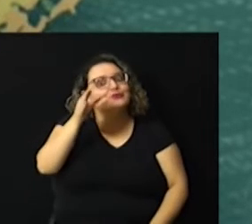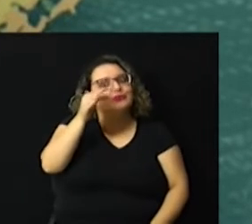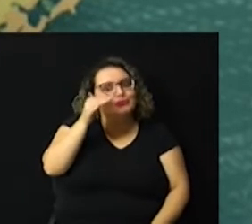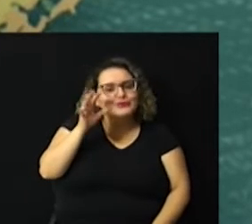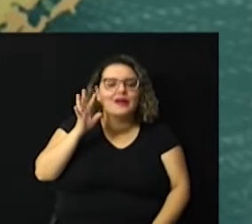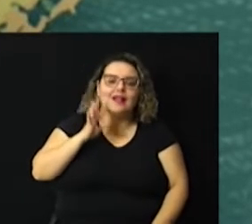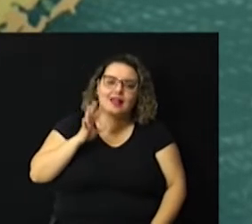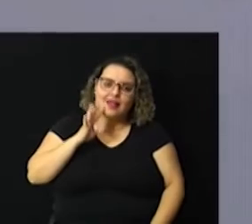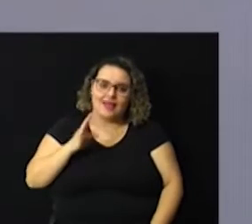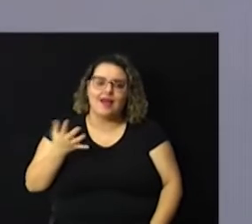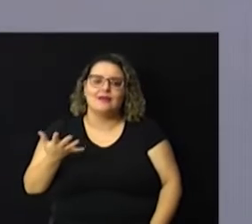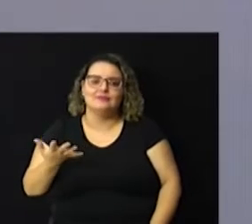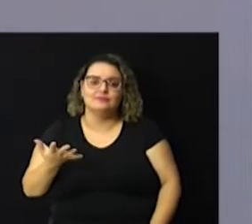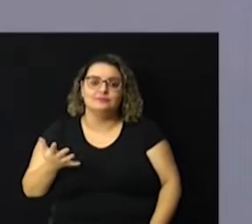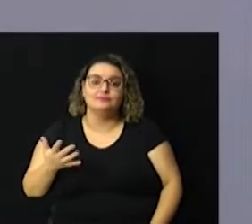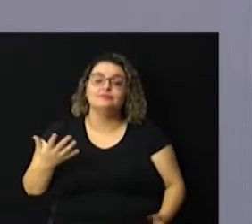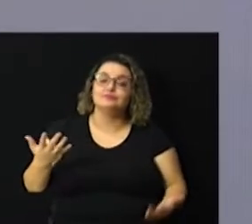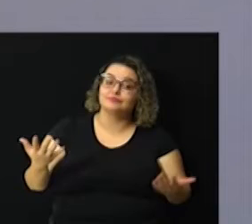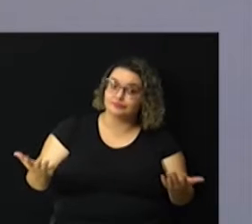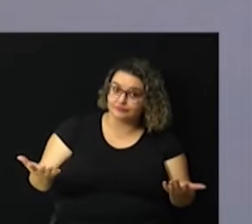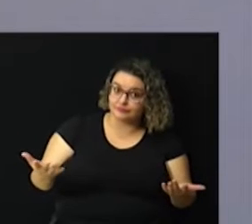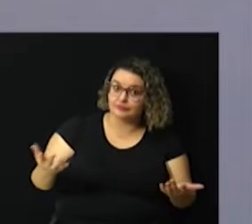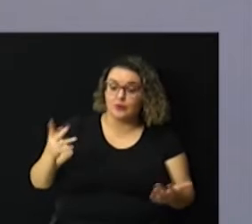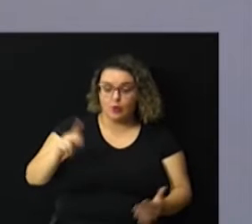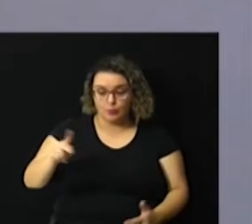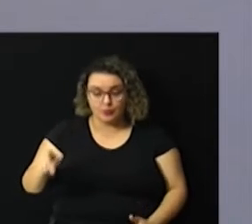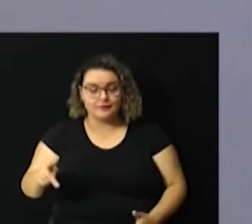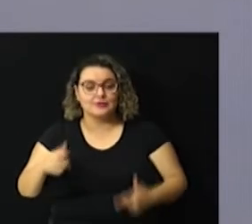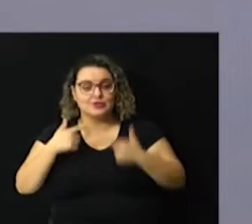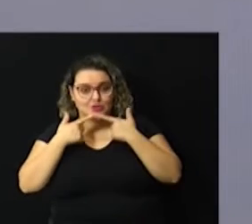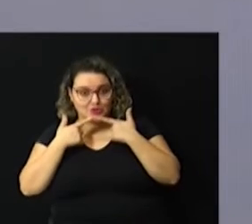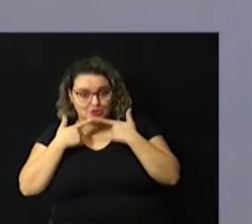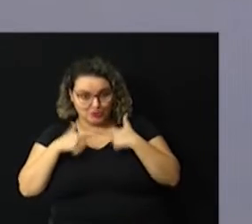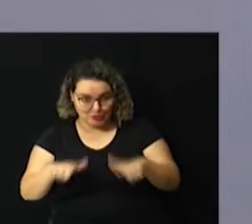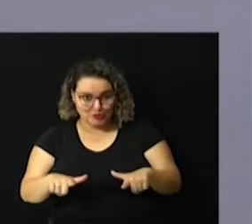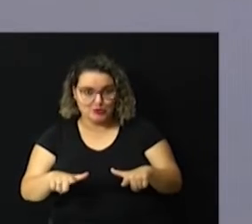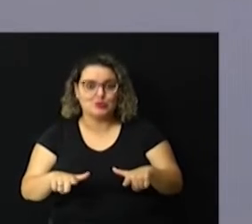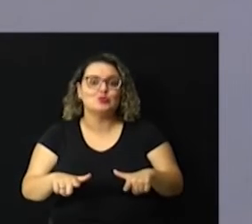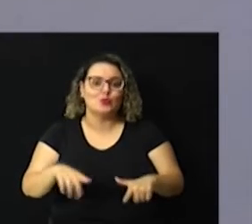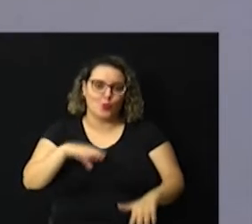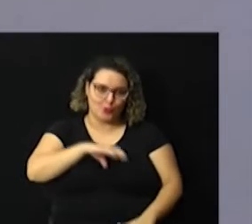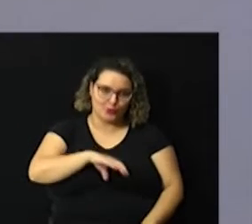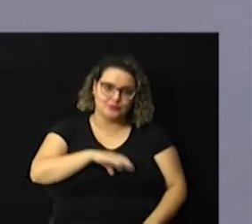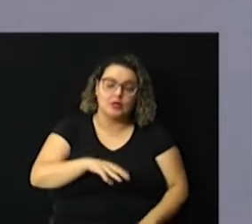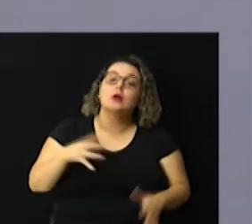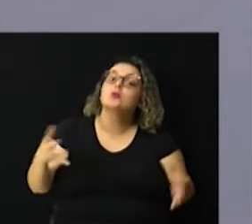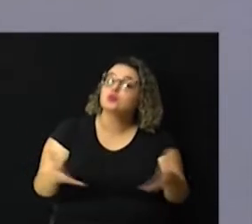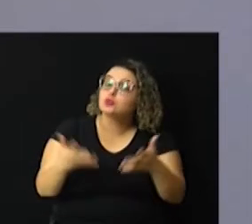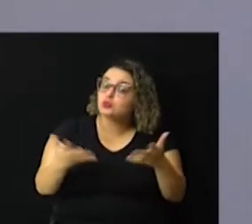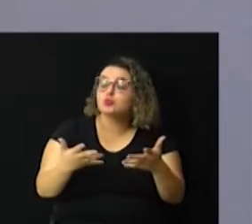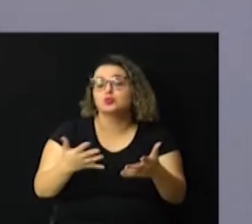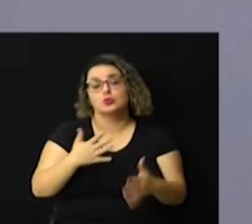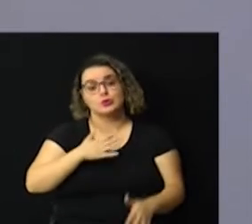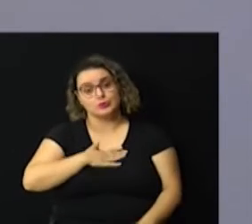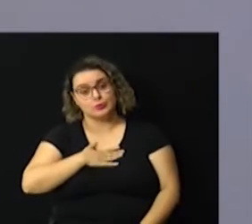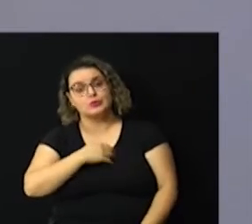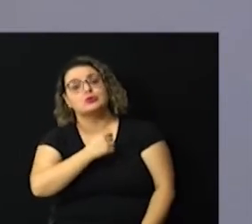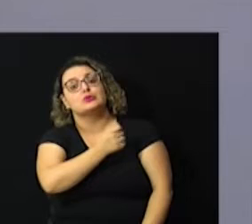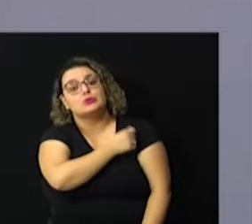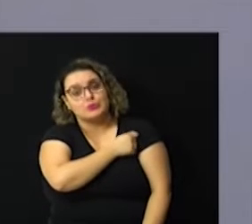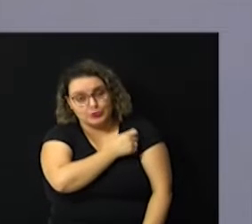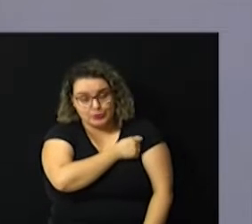bacana. Olha, como professora de língua portuguesa, né, eu percebi que eu precisava muito estimular os meus alunos, né,